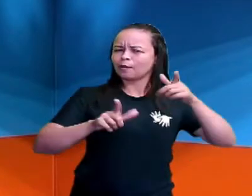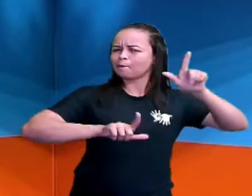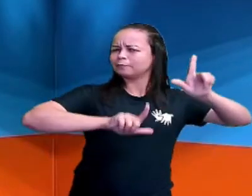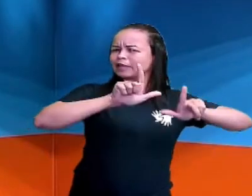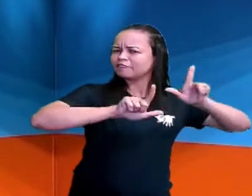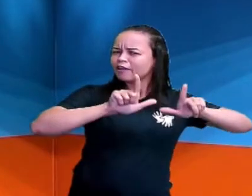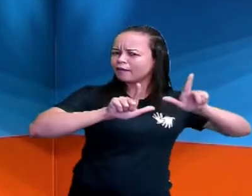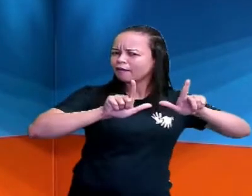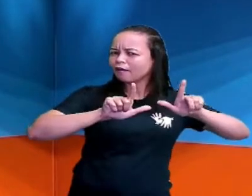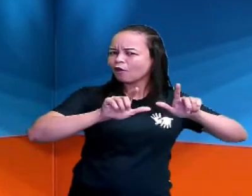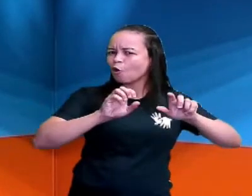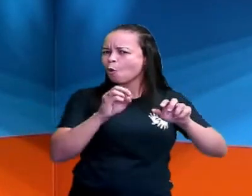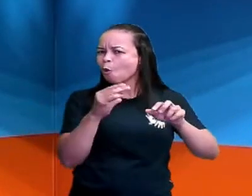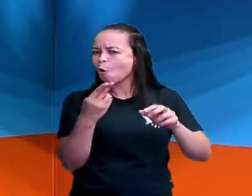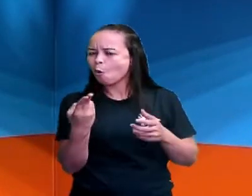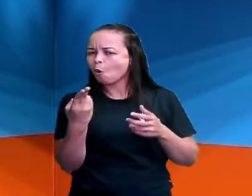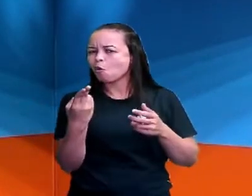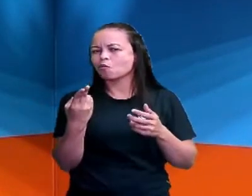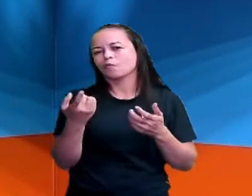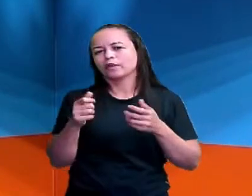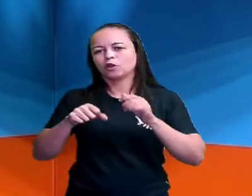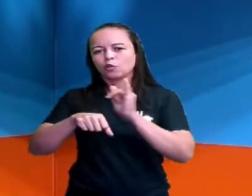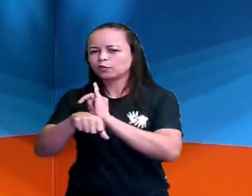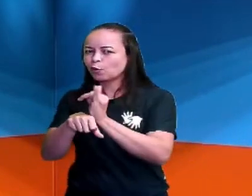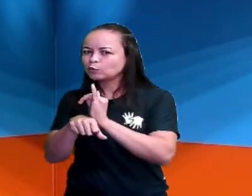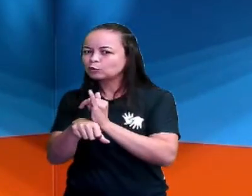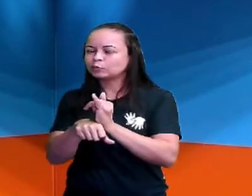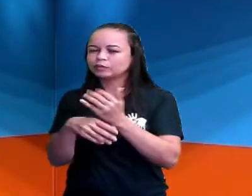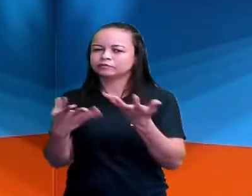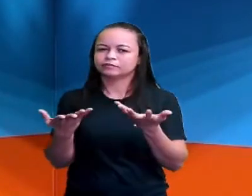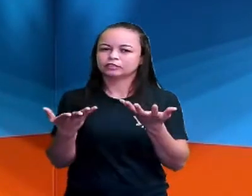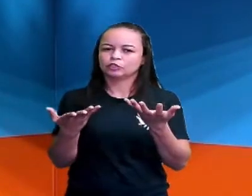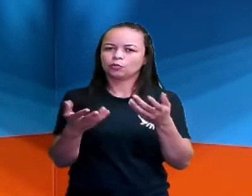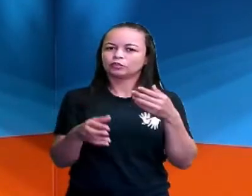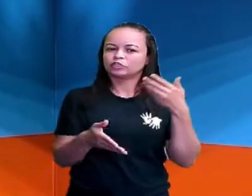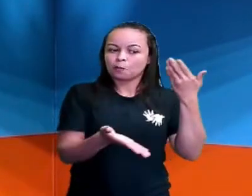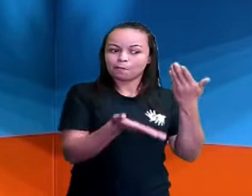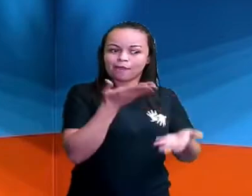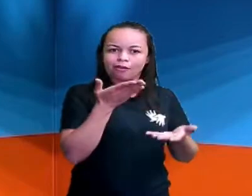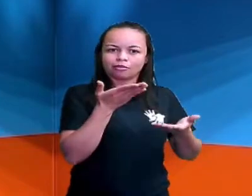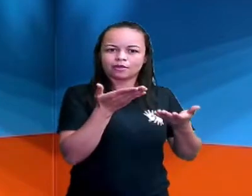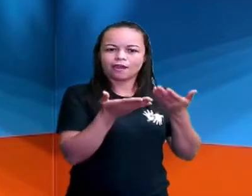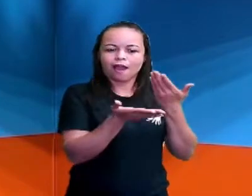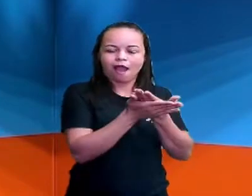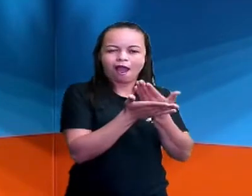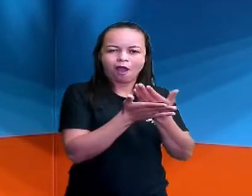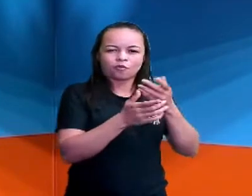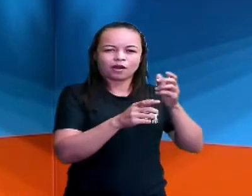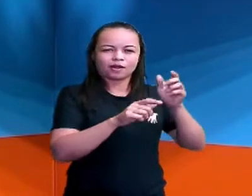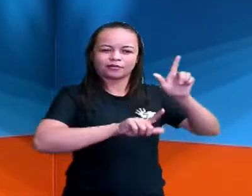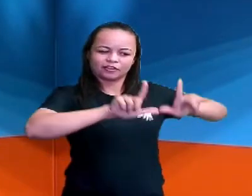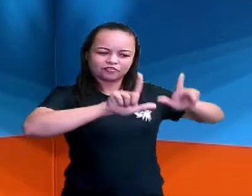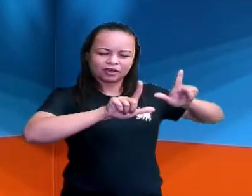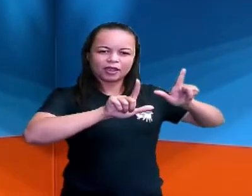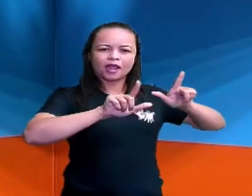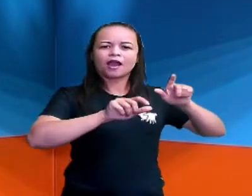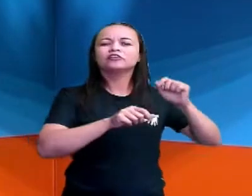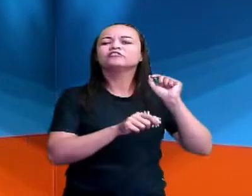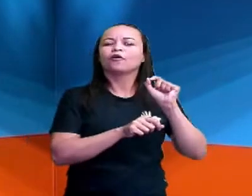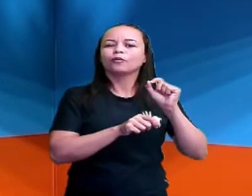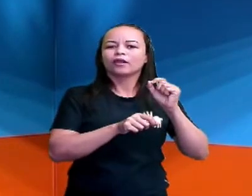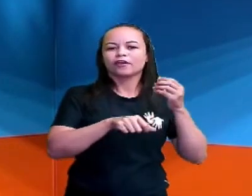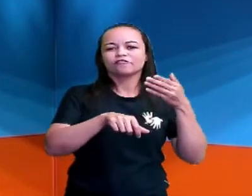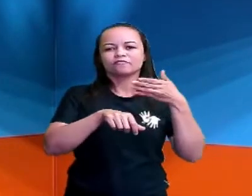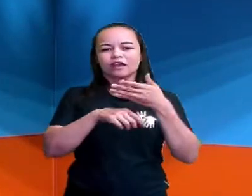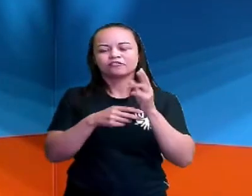TV ou pelo YouTube? Que vocês sabem, né? Quando a gente perde a aula na TV, a gente pode recorrer ao